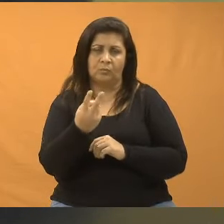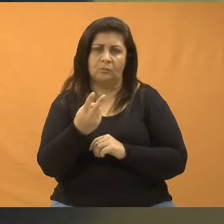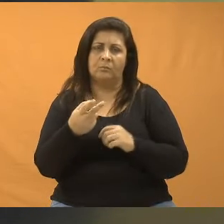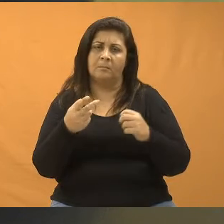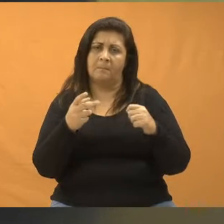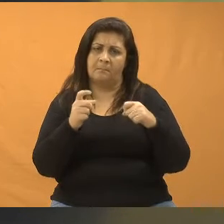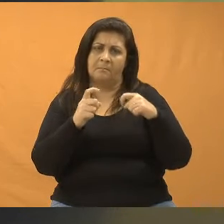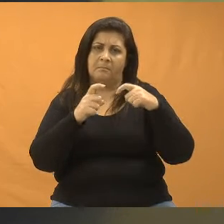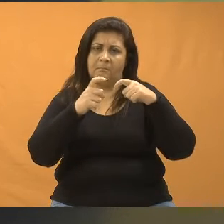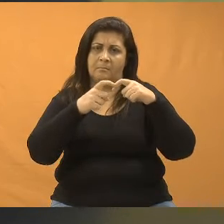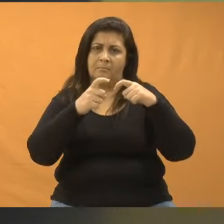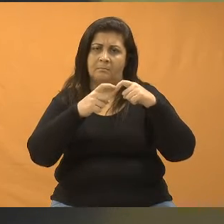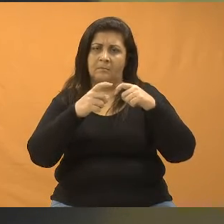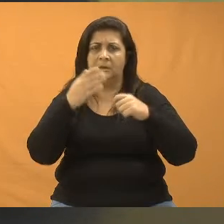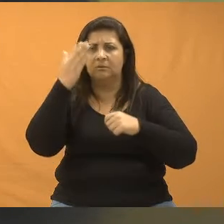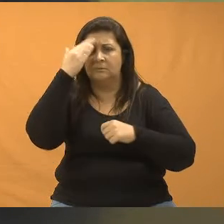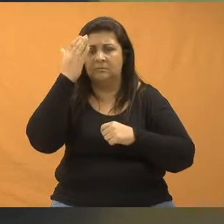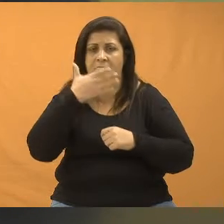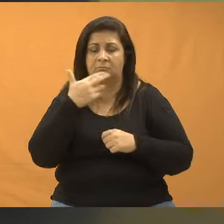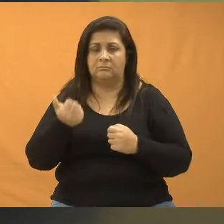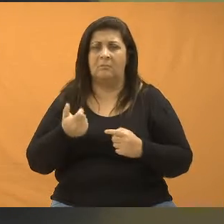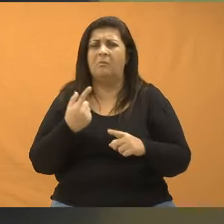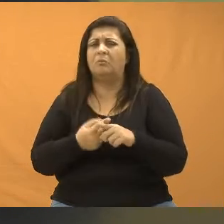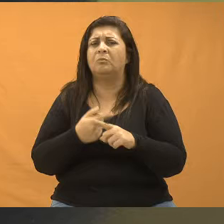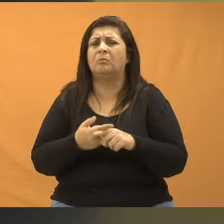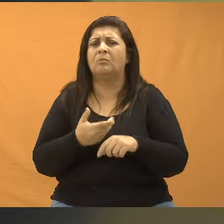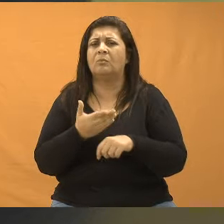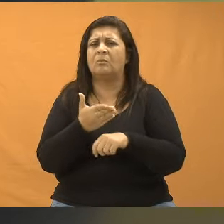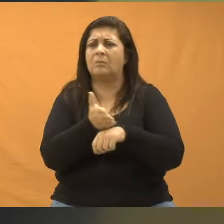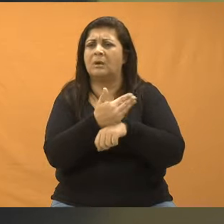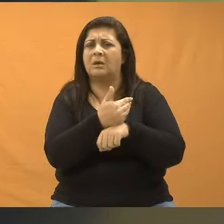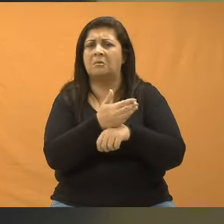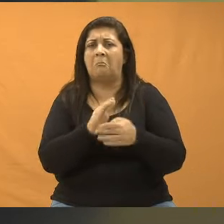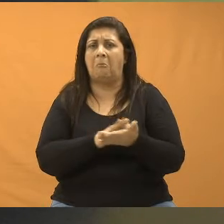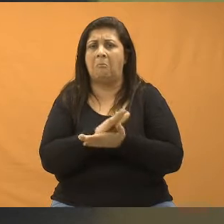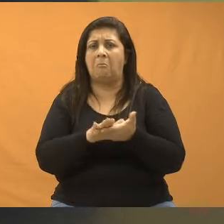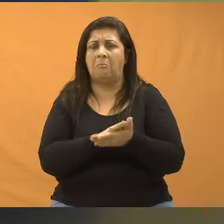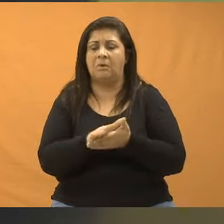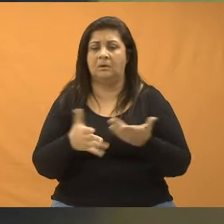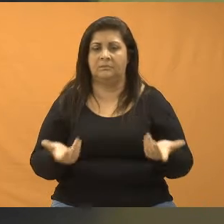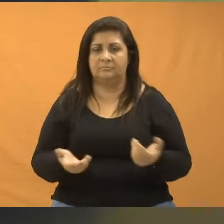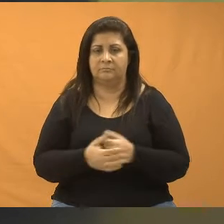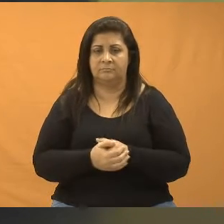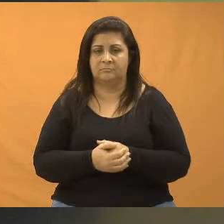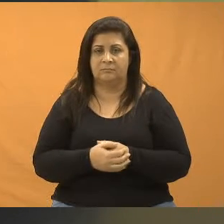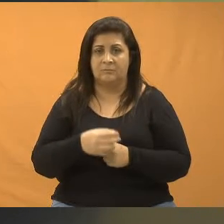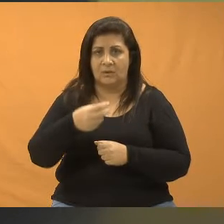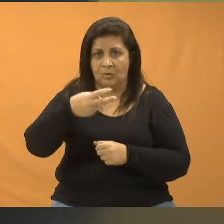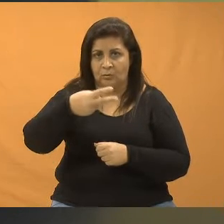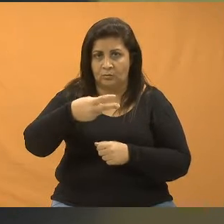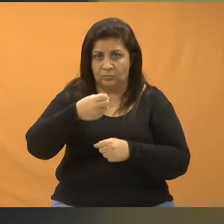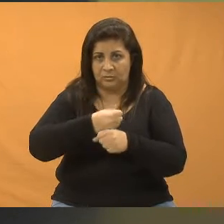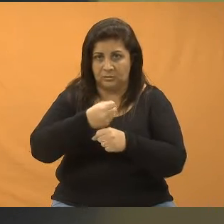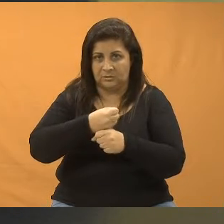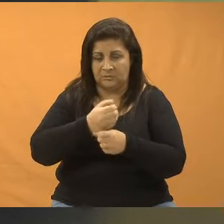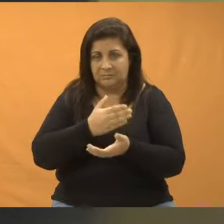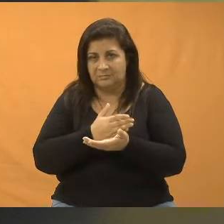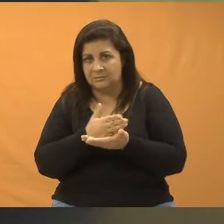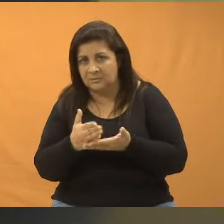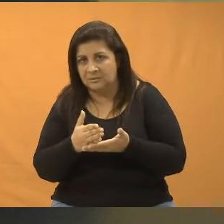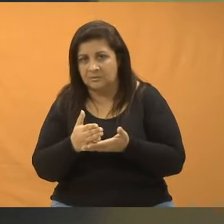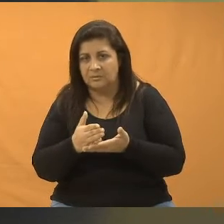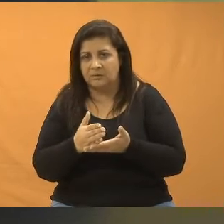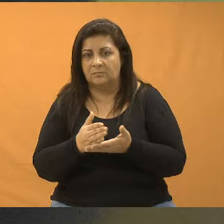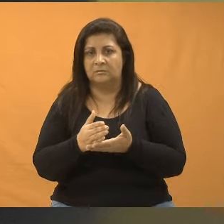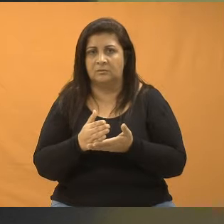médicos, né, pode perguntar, mas por que isso não foi feito antes, né? Os 2 primeiros anos, a gente precisou colocar a Santa Casa